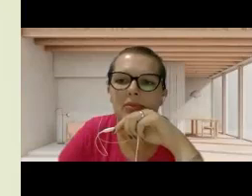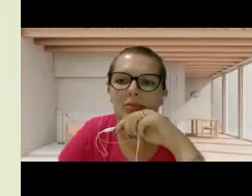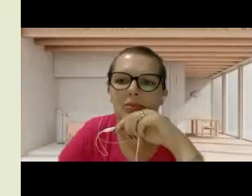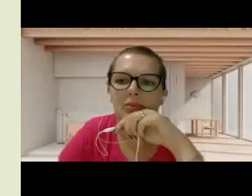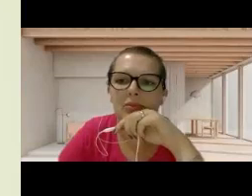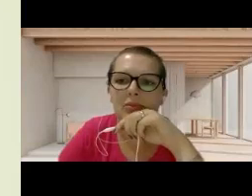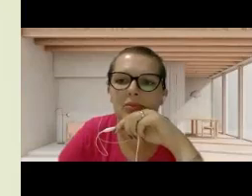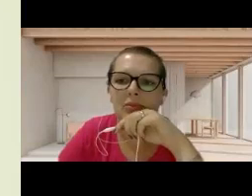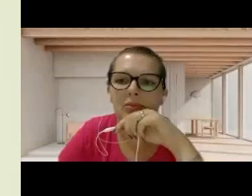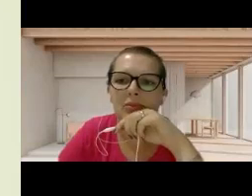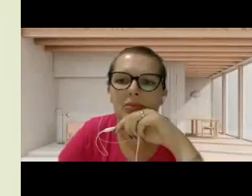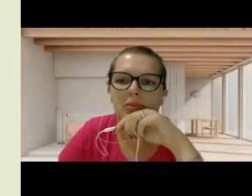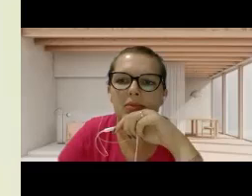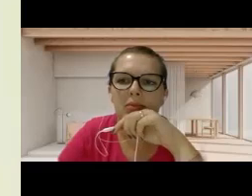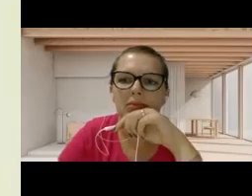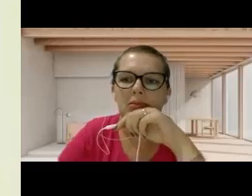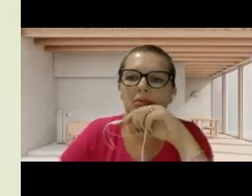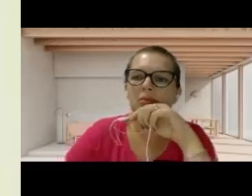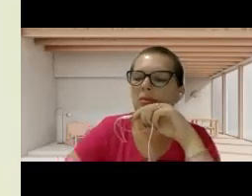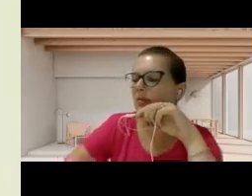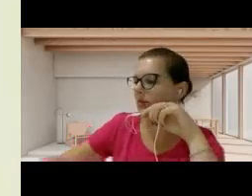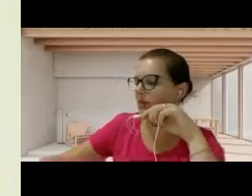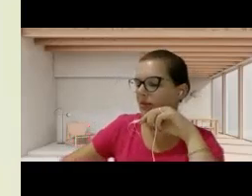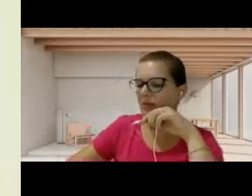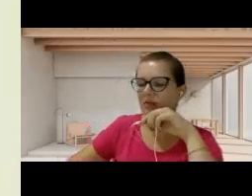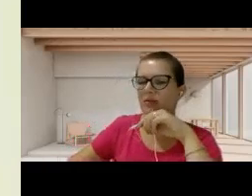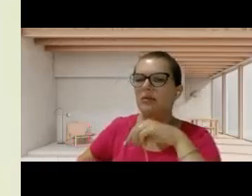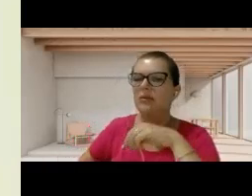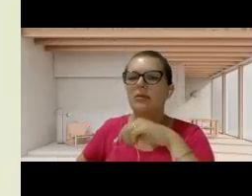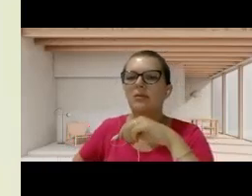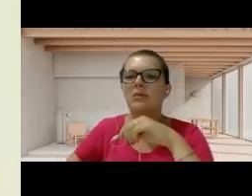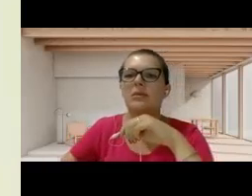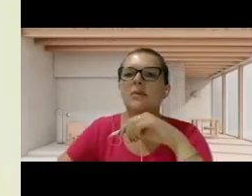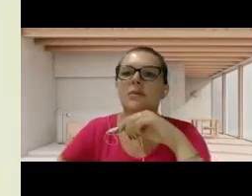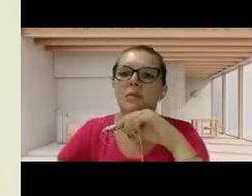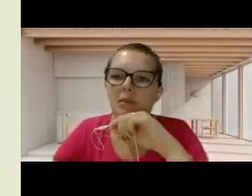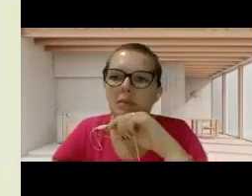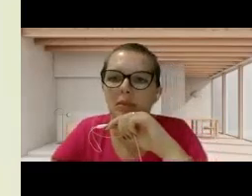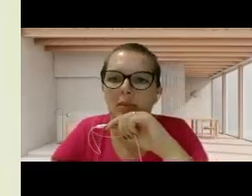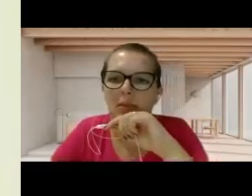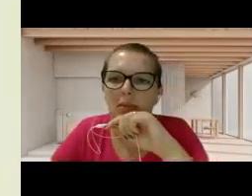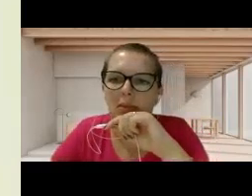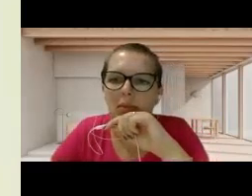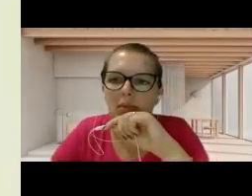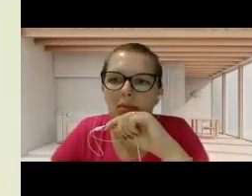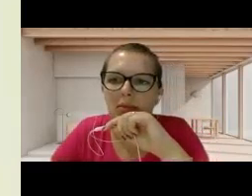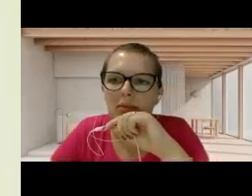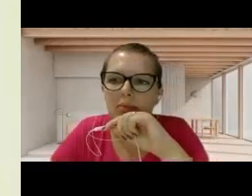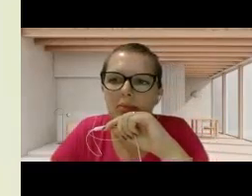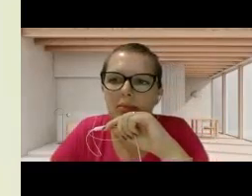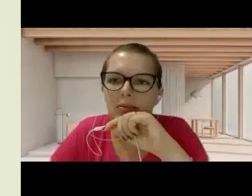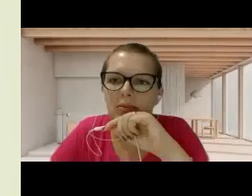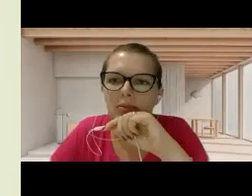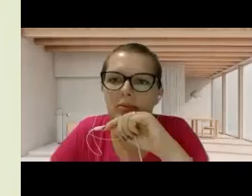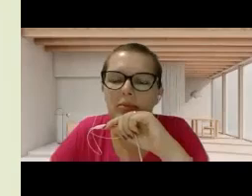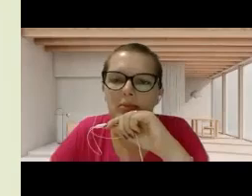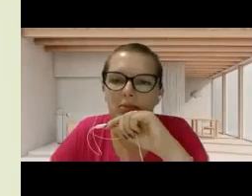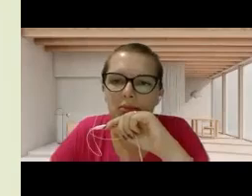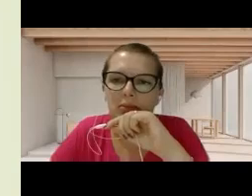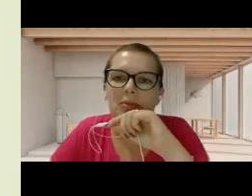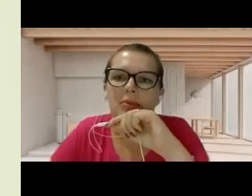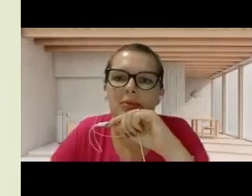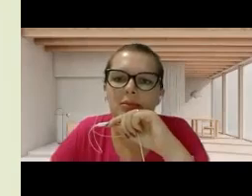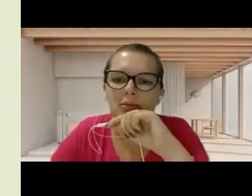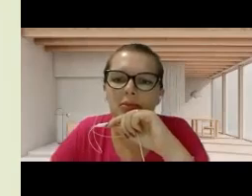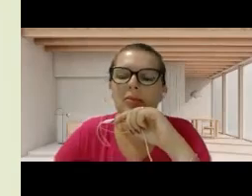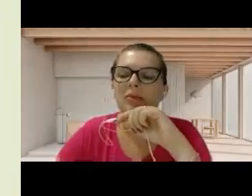piezômetro. Para ver deslocamento de terra, não tinha. Tá certo? Aí você passa caminhões por cima. O caminhão